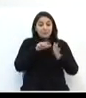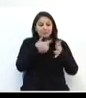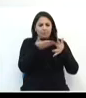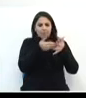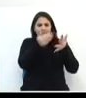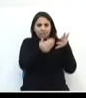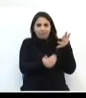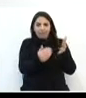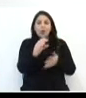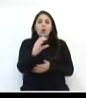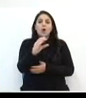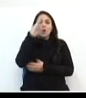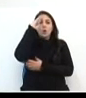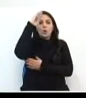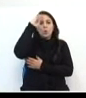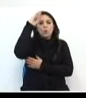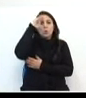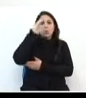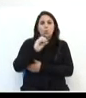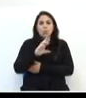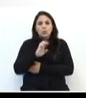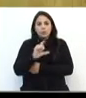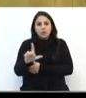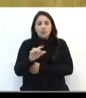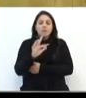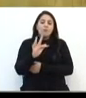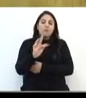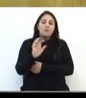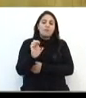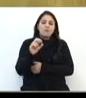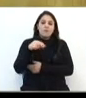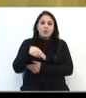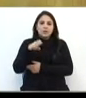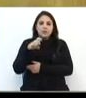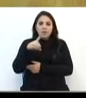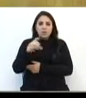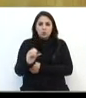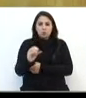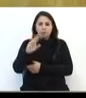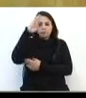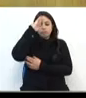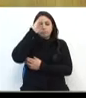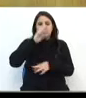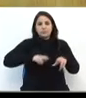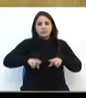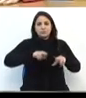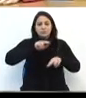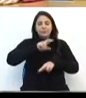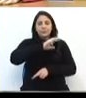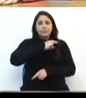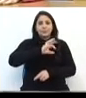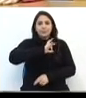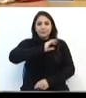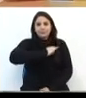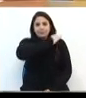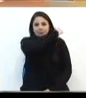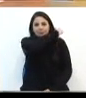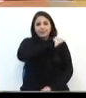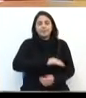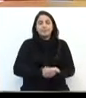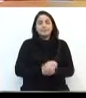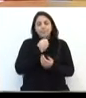do Jornal da Câmara, o Coronel Fernando Carlos Bica, comandante regional da Brigada Militar. Boa noite, seja